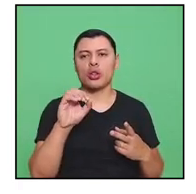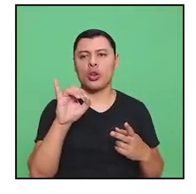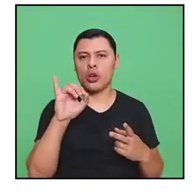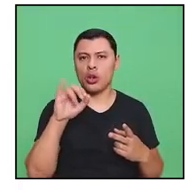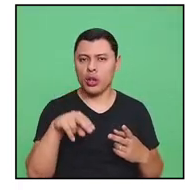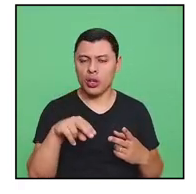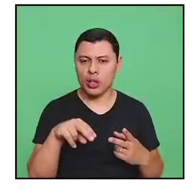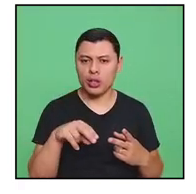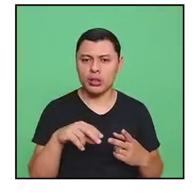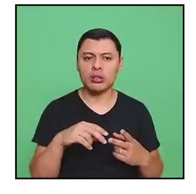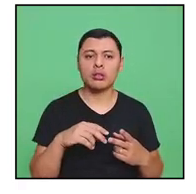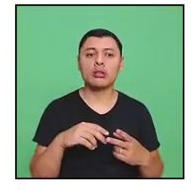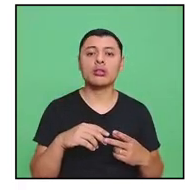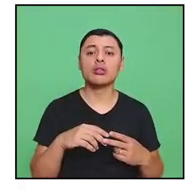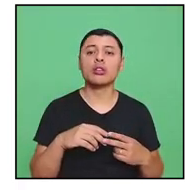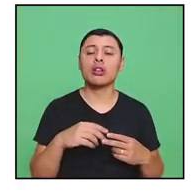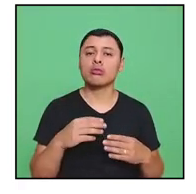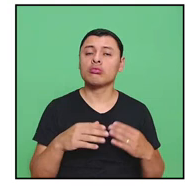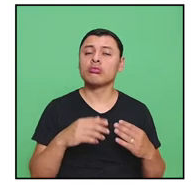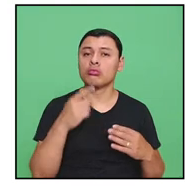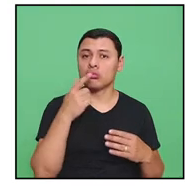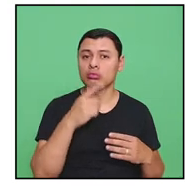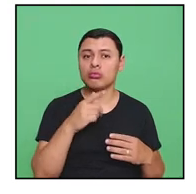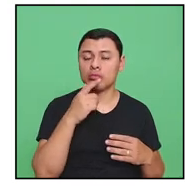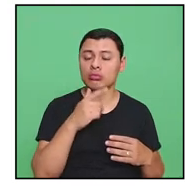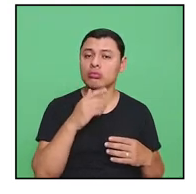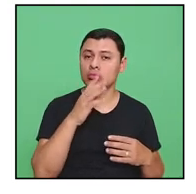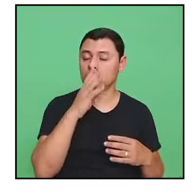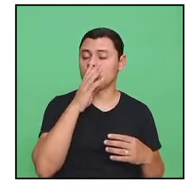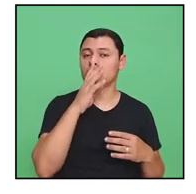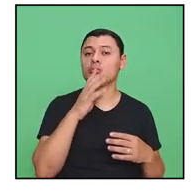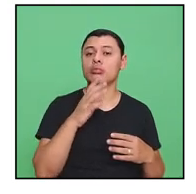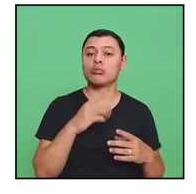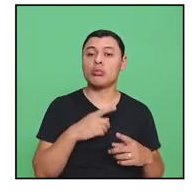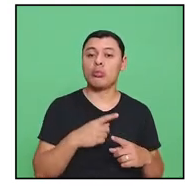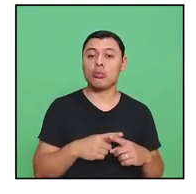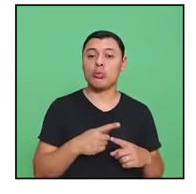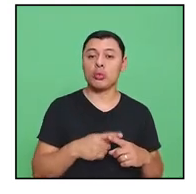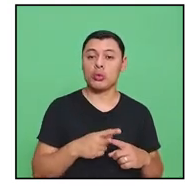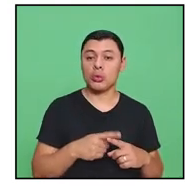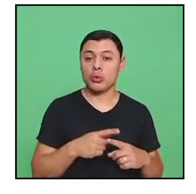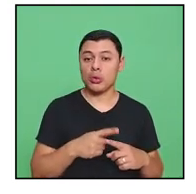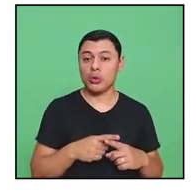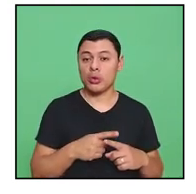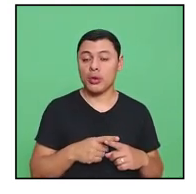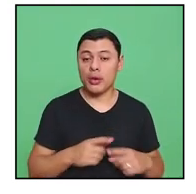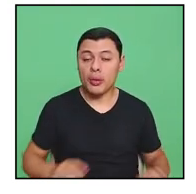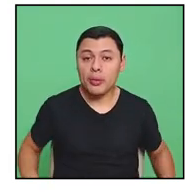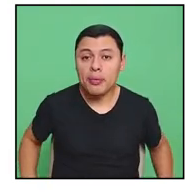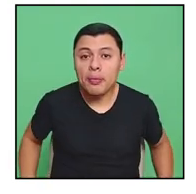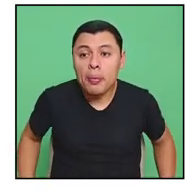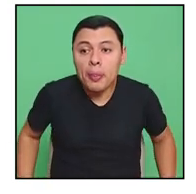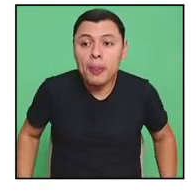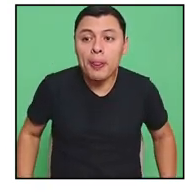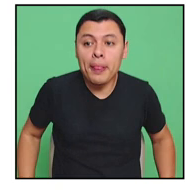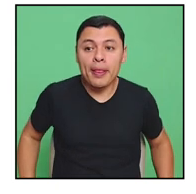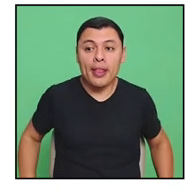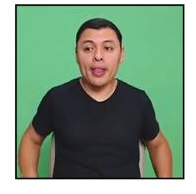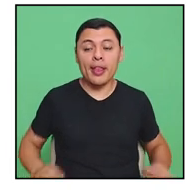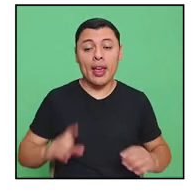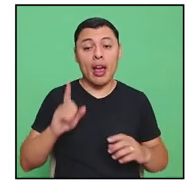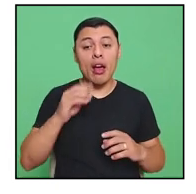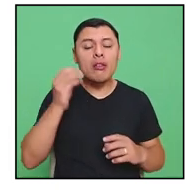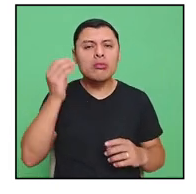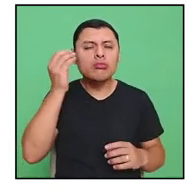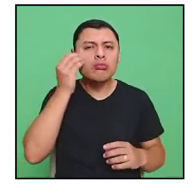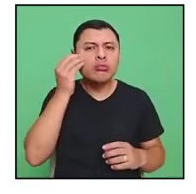e foi bastante interessante, assim, porque era um experimento